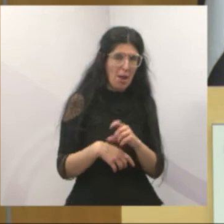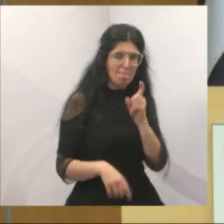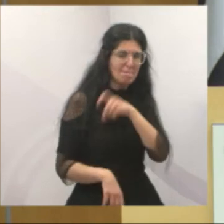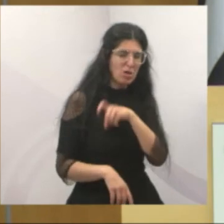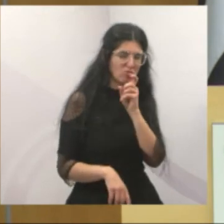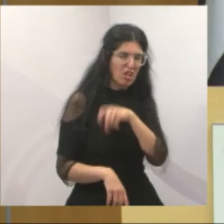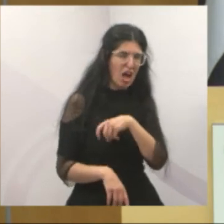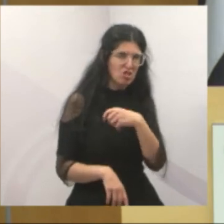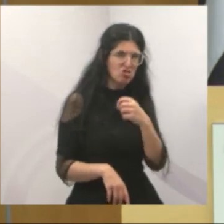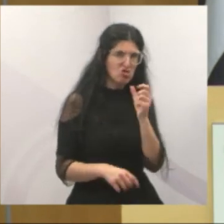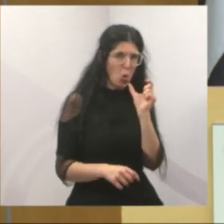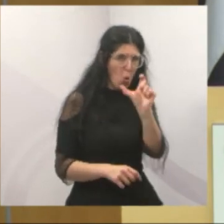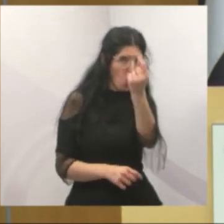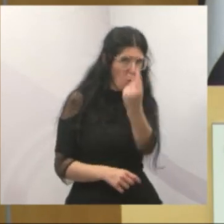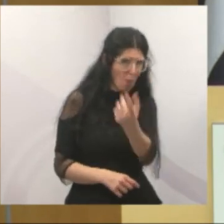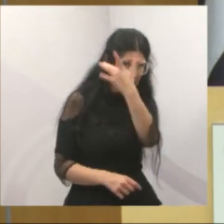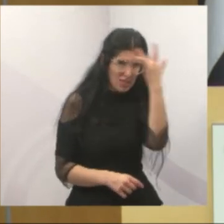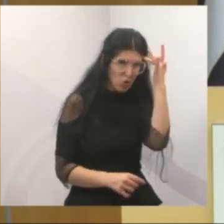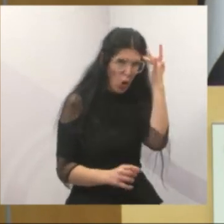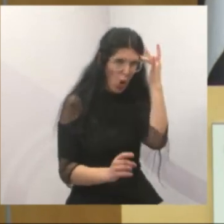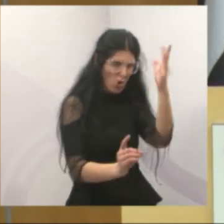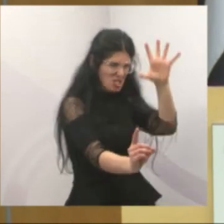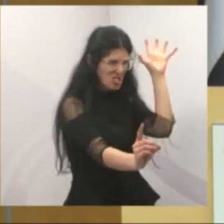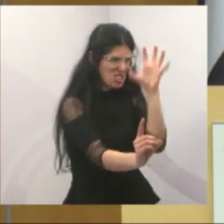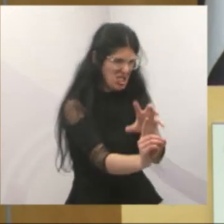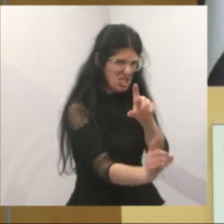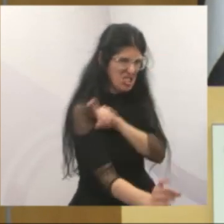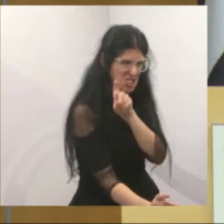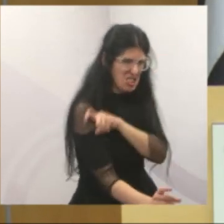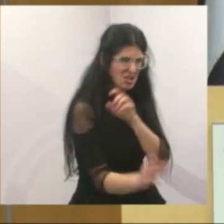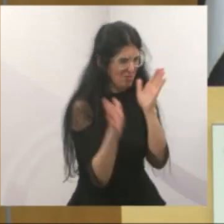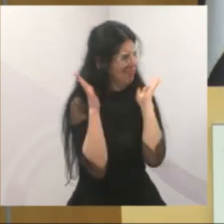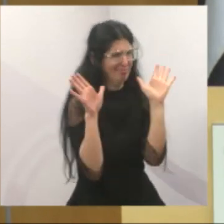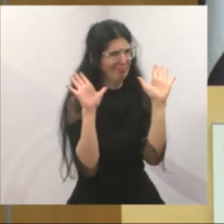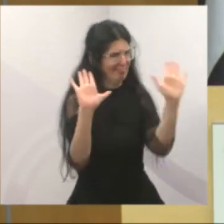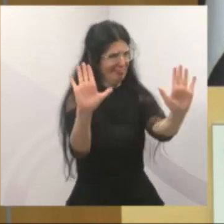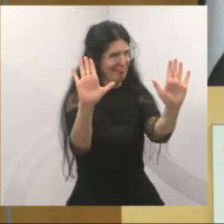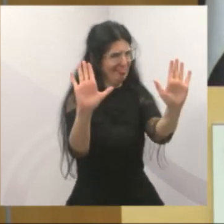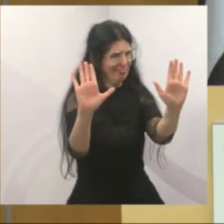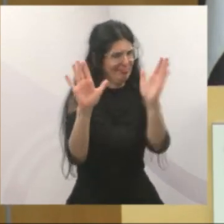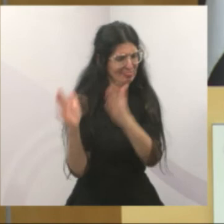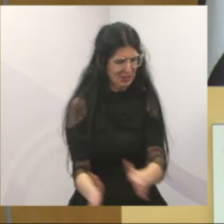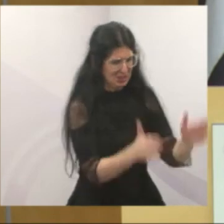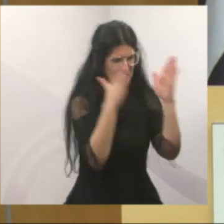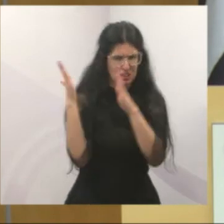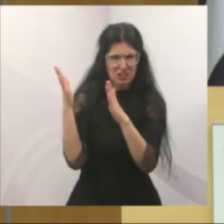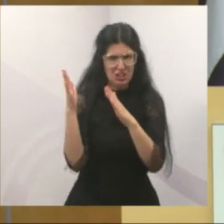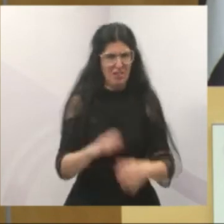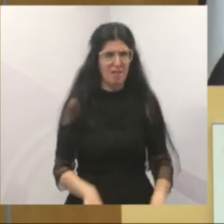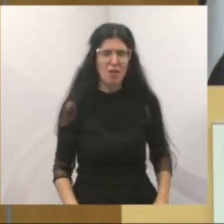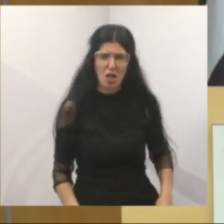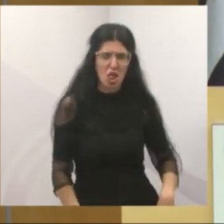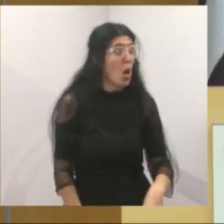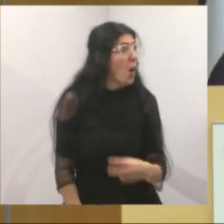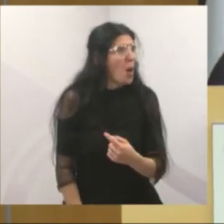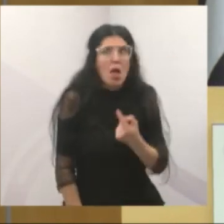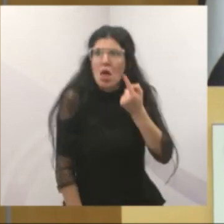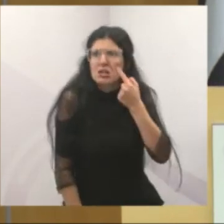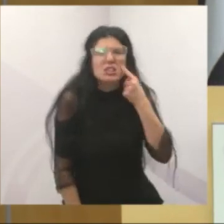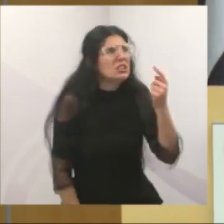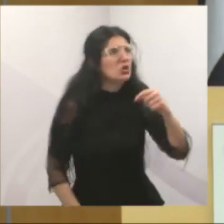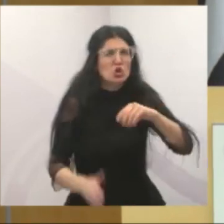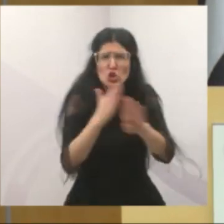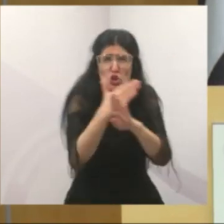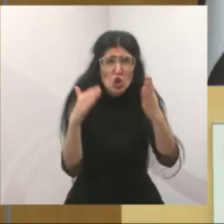Então, isso está o quê? Está explícito. Isso está, eu diria, em todos os outdoors